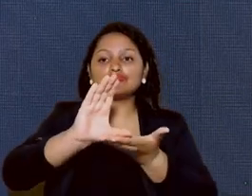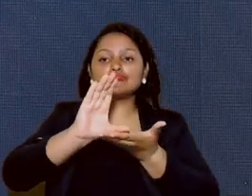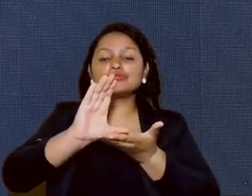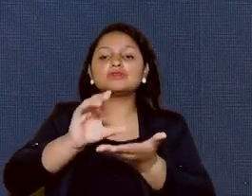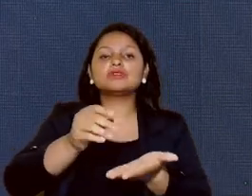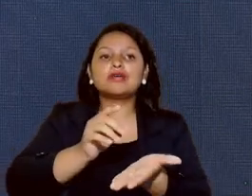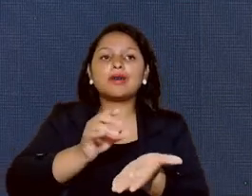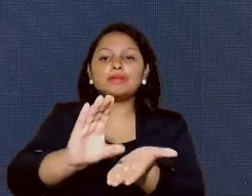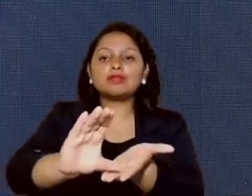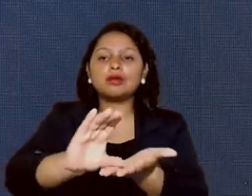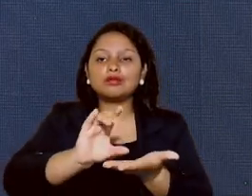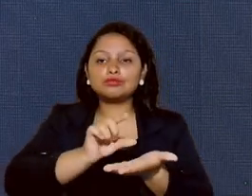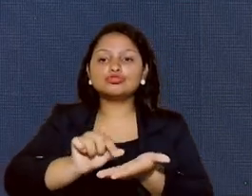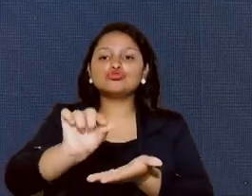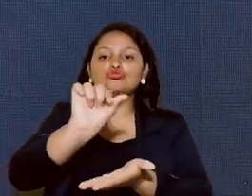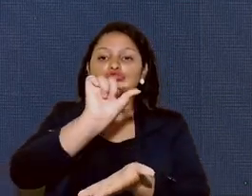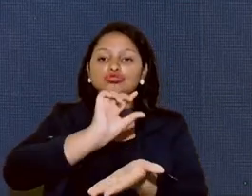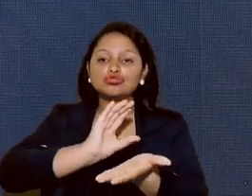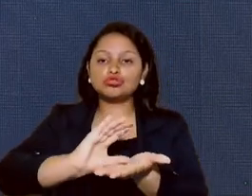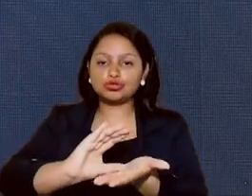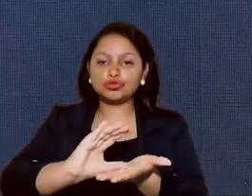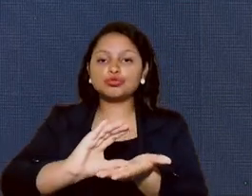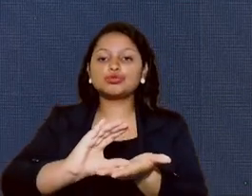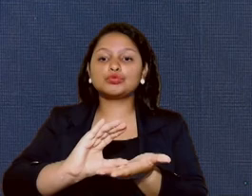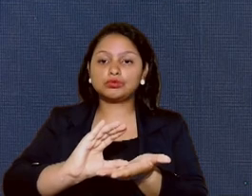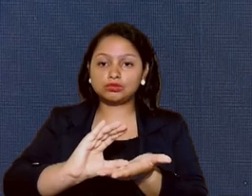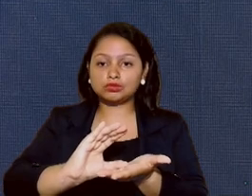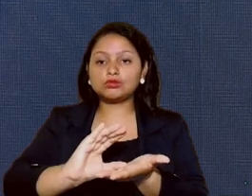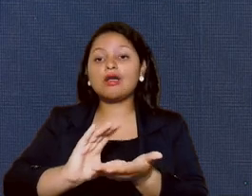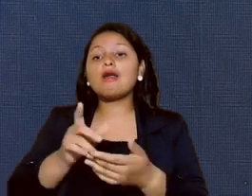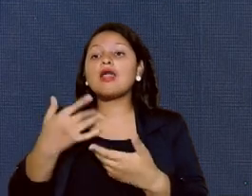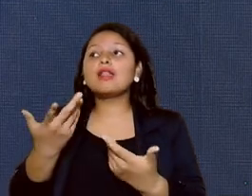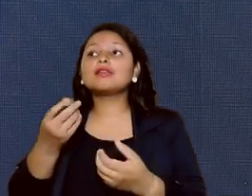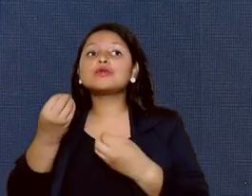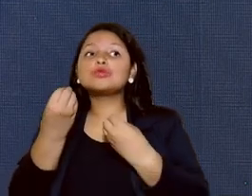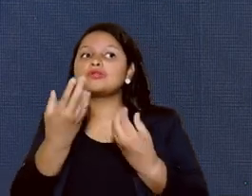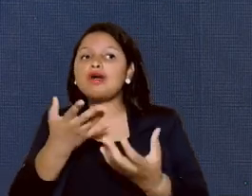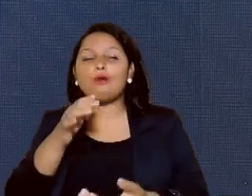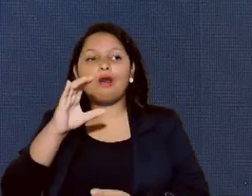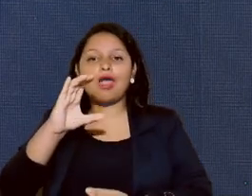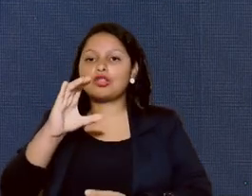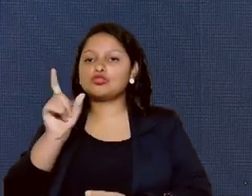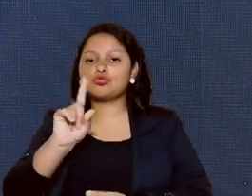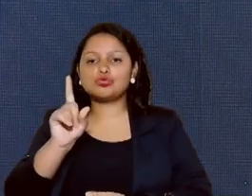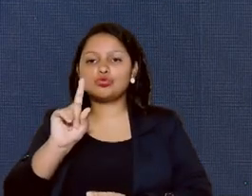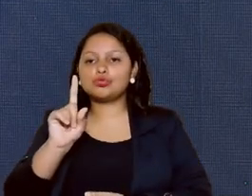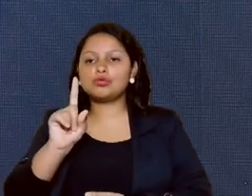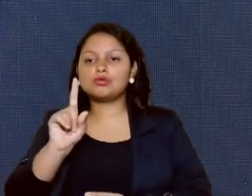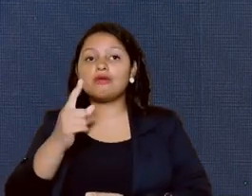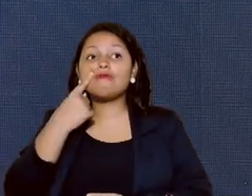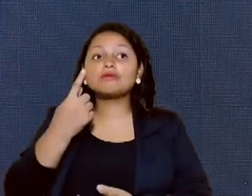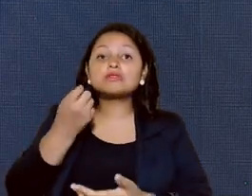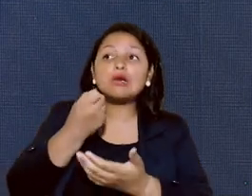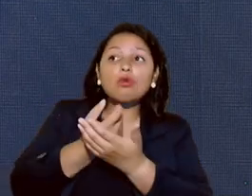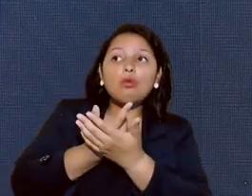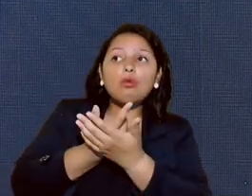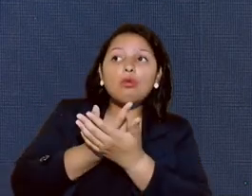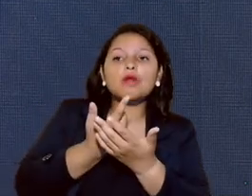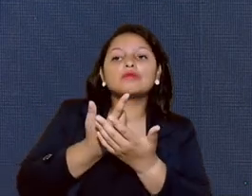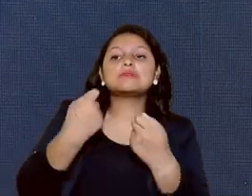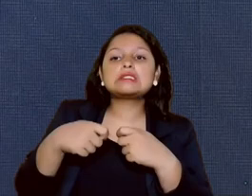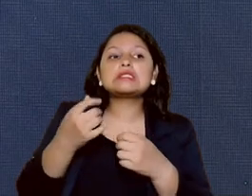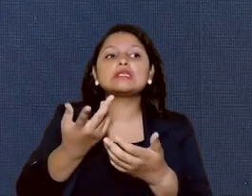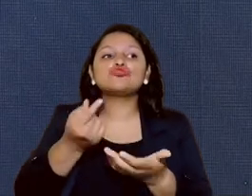em 5 dias porque não te oferecer uma solução de crédito ele tá vendo que você tá comprando na sua cobrança que tá precisando fazer